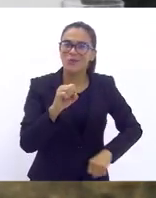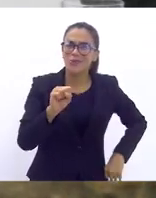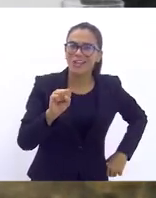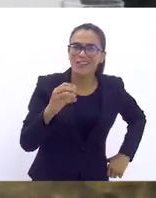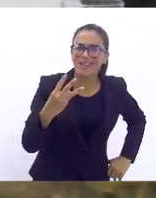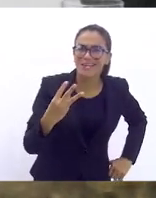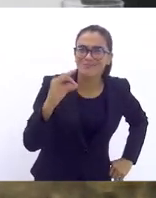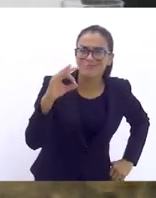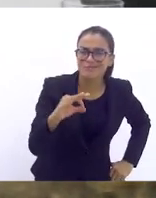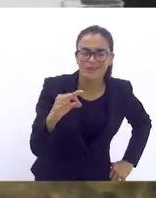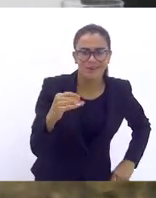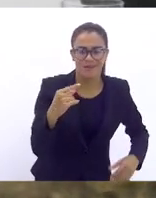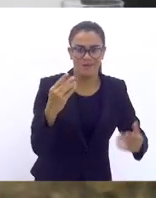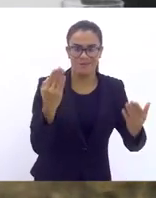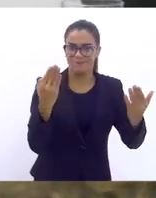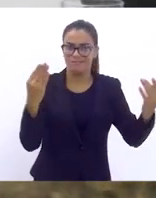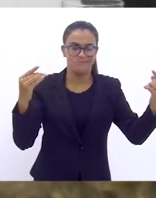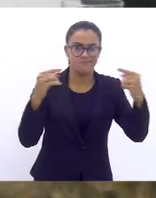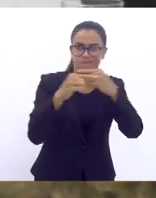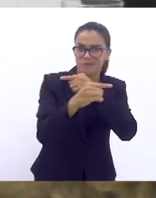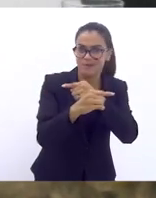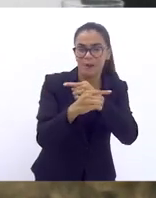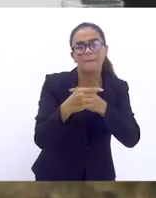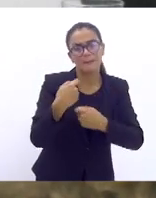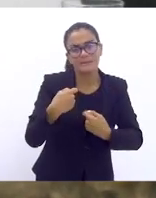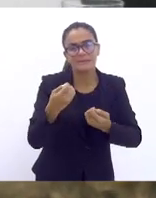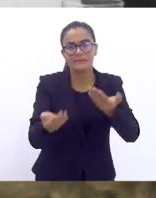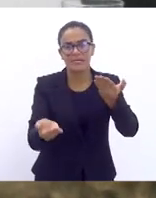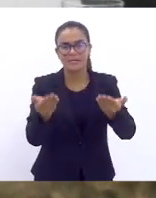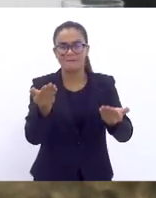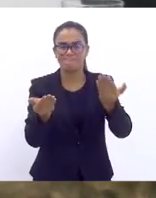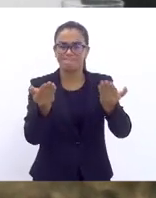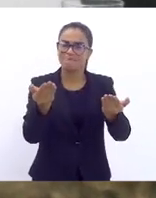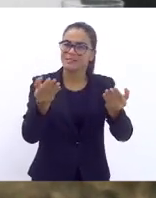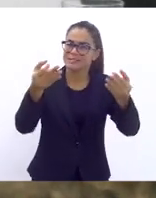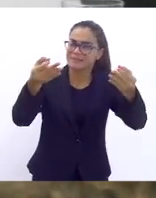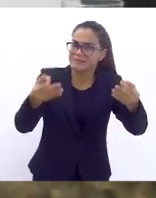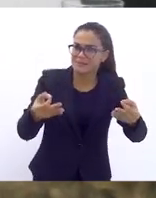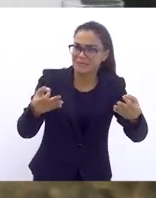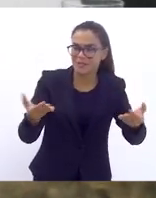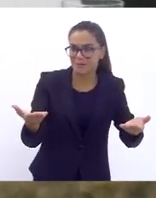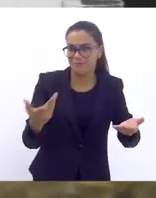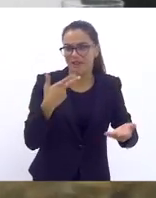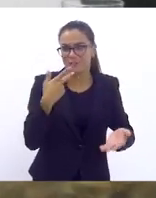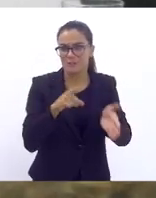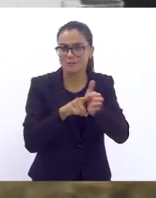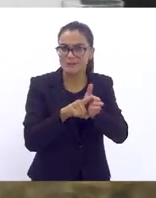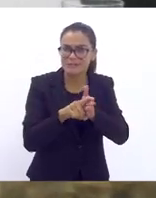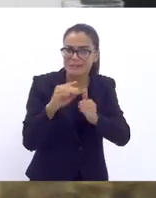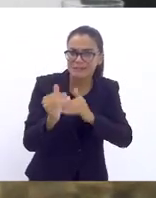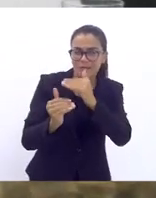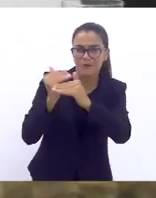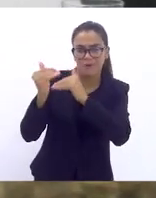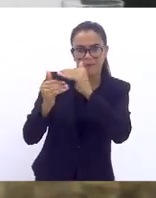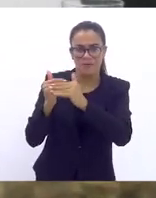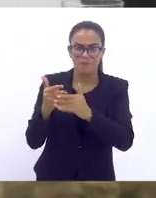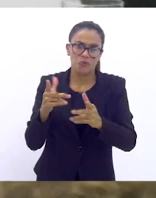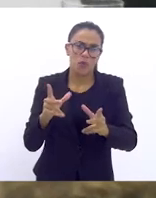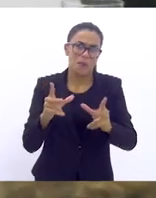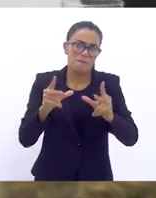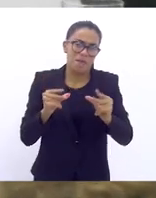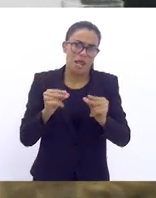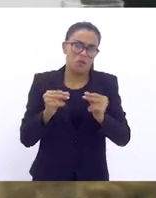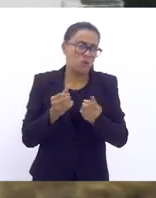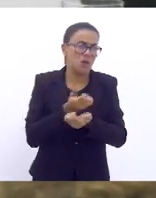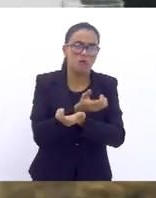não faz sentido Acho que deveria ser proporcional a nossa produção já que está falando de pesquisa e desenvolvimento sem demérito nenhum aos